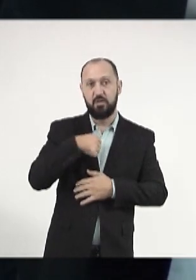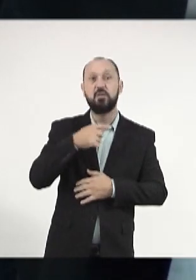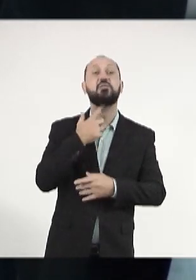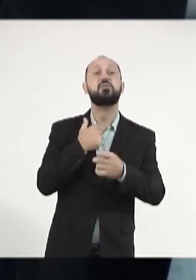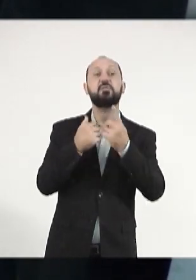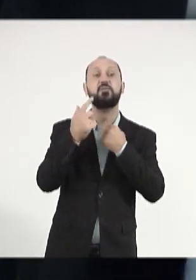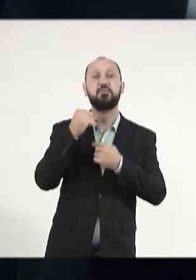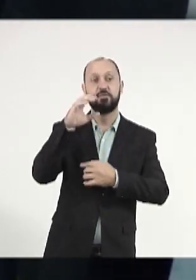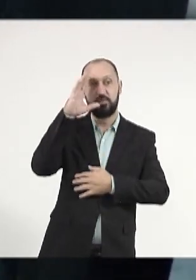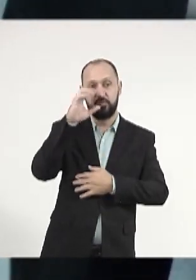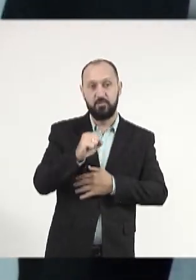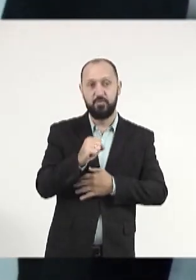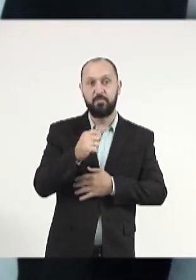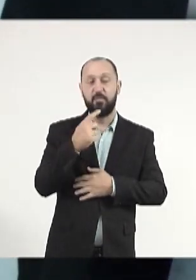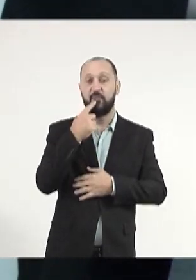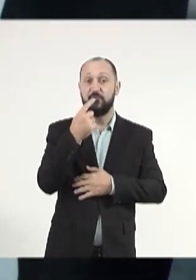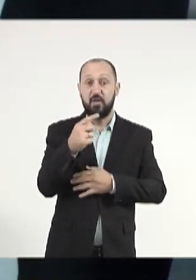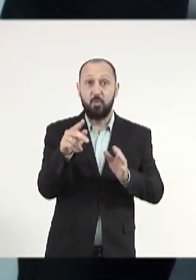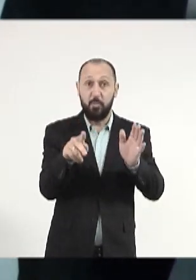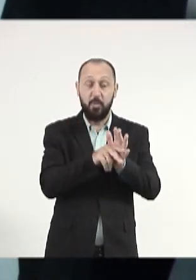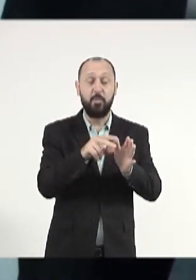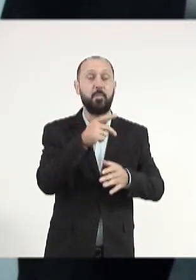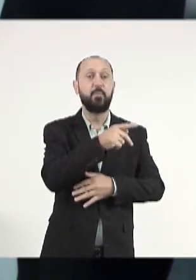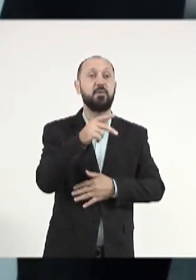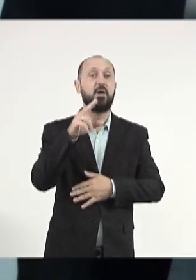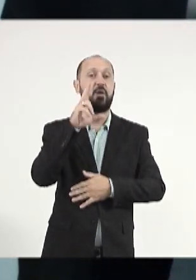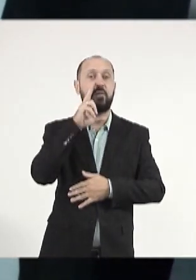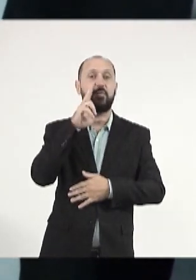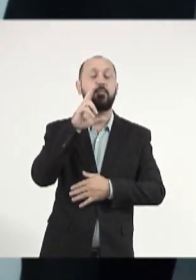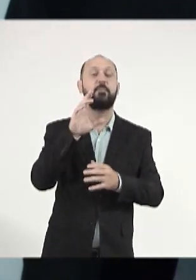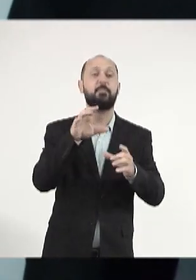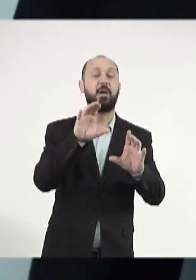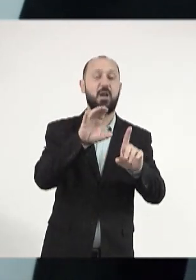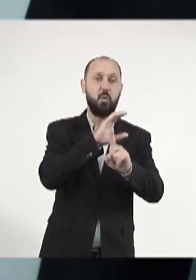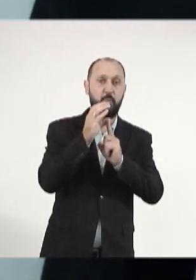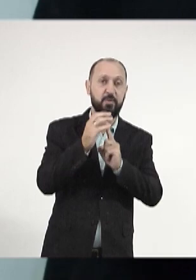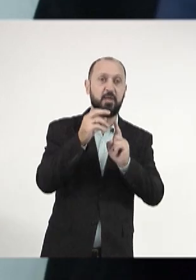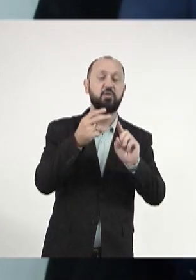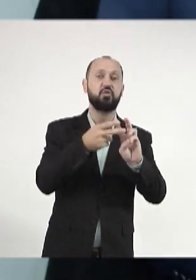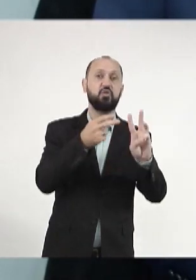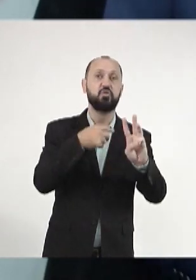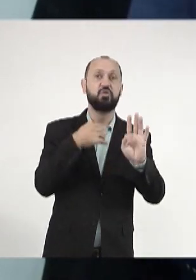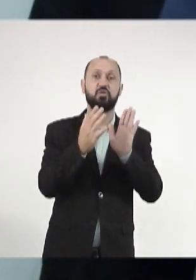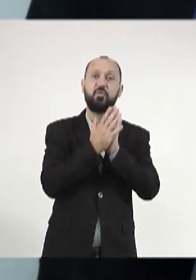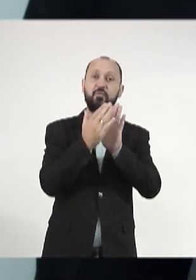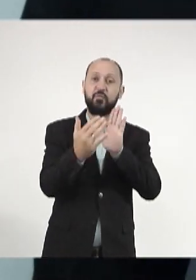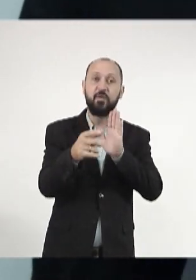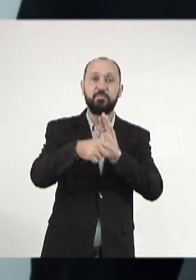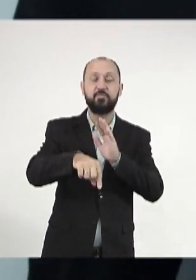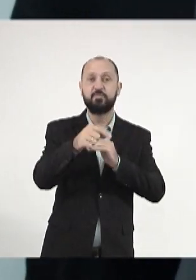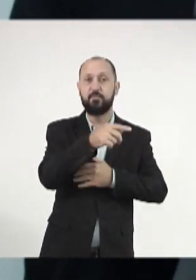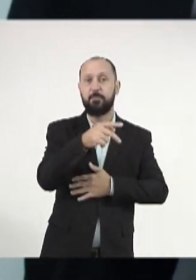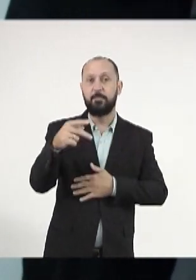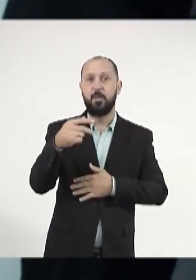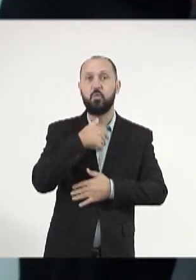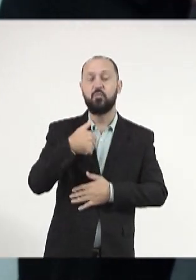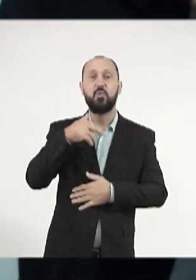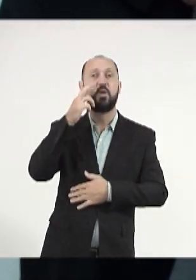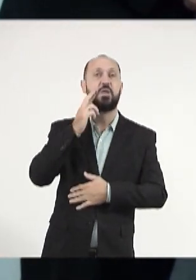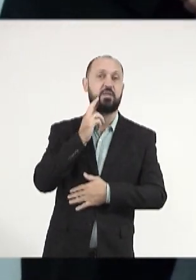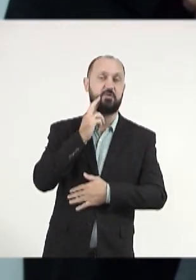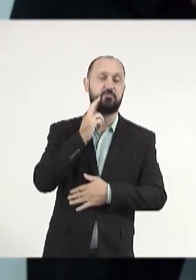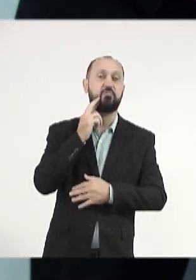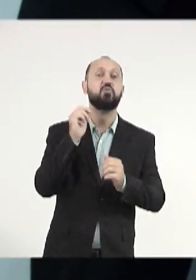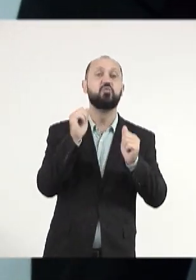essa vontade de resolver. Essa foi fala do presidente Lula para as comunidades indígenas. Na nossa frente estava presente também o governador